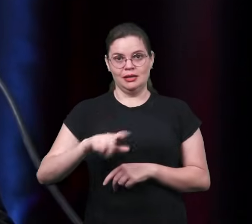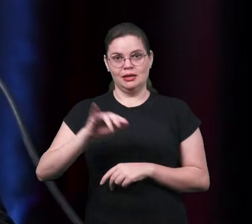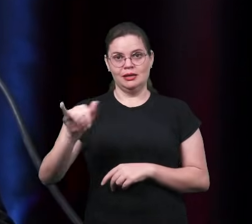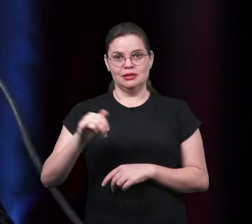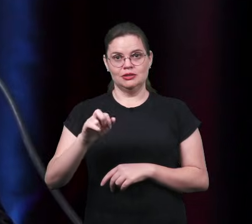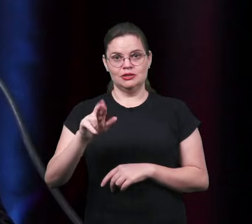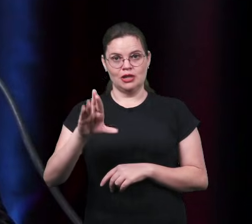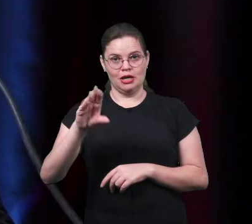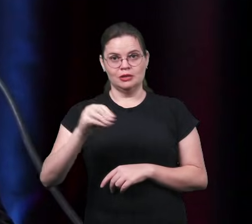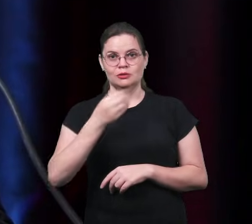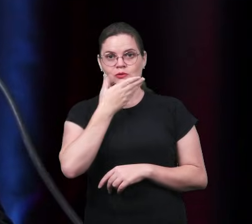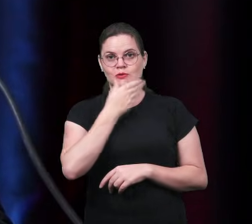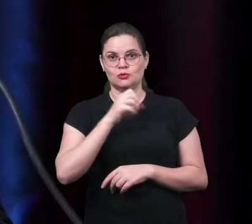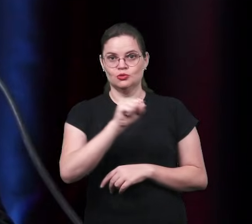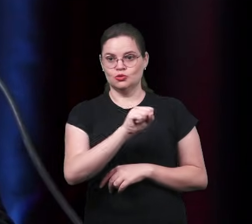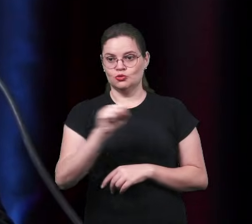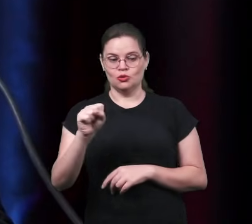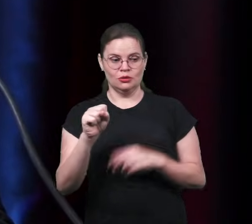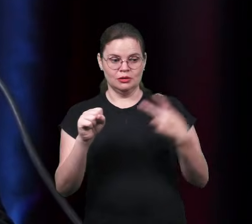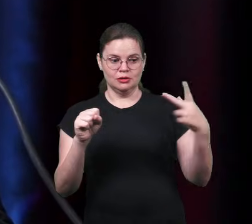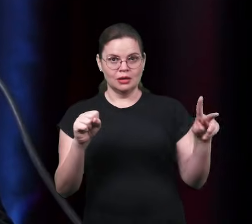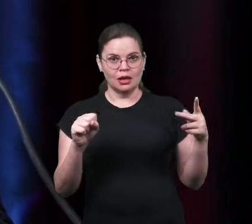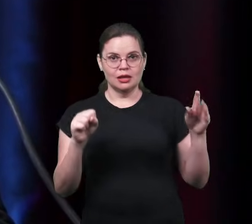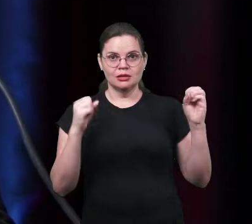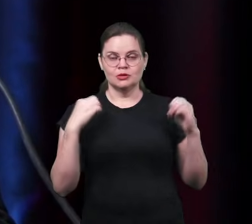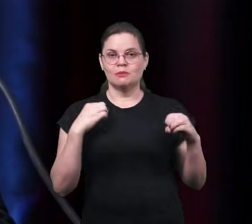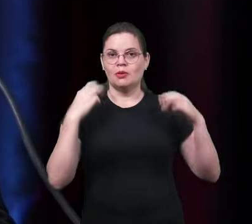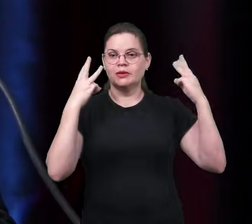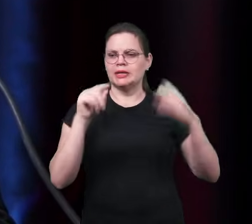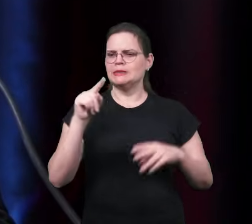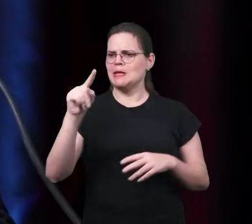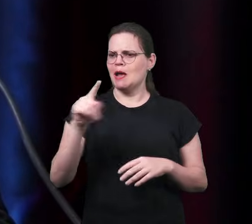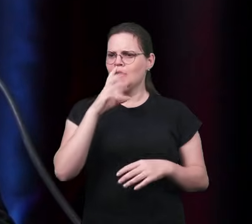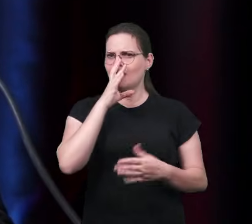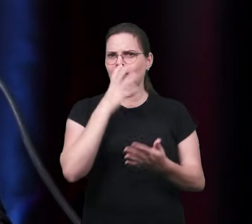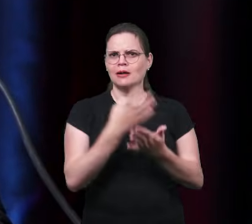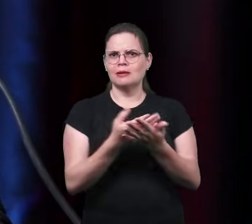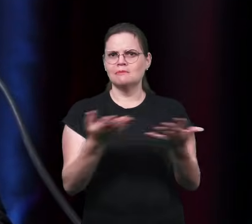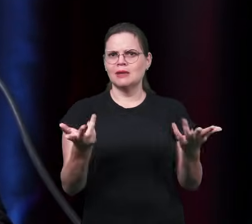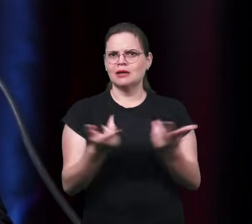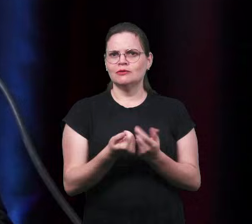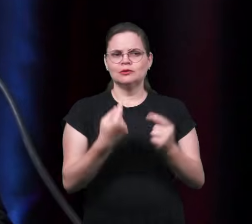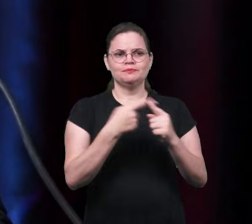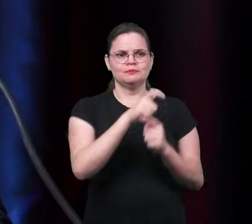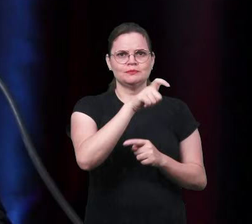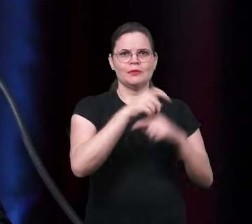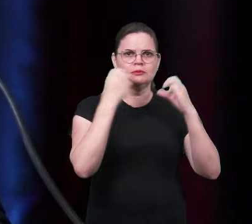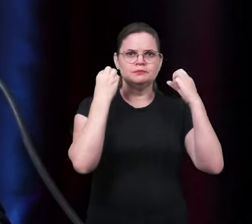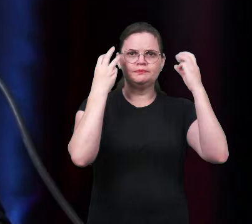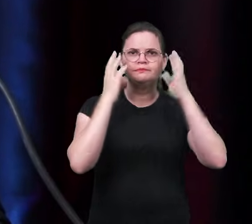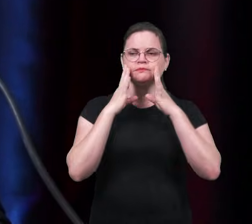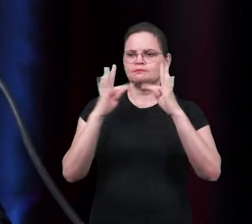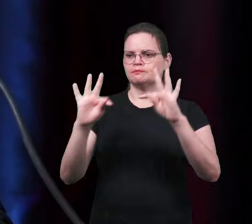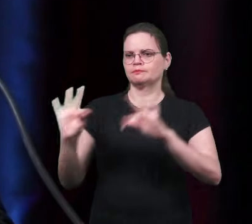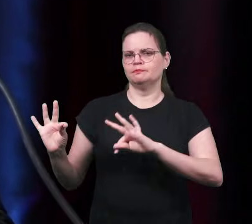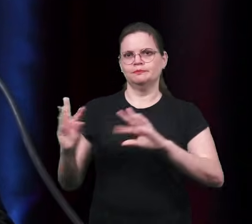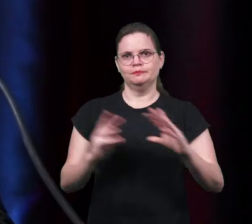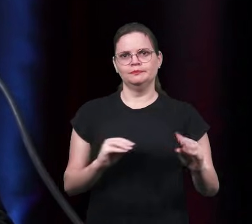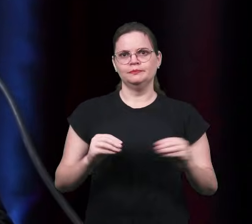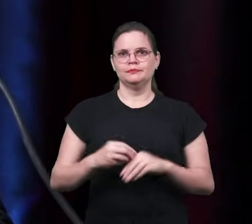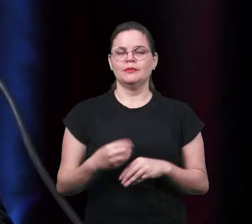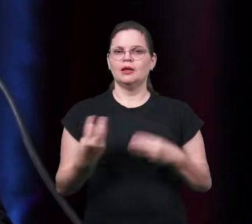Moisés, o seu genro ali, aquilo que Deus estava fazendo. E que coisa maravilhosa é aquilo que Deus opera na vida